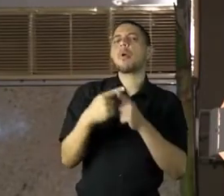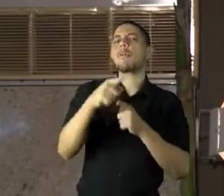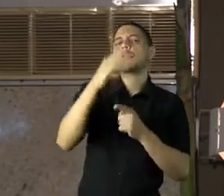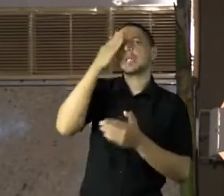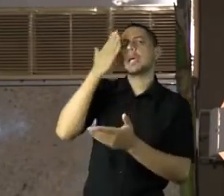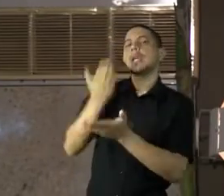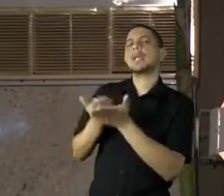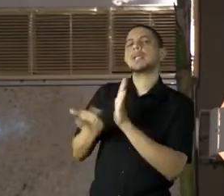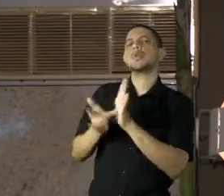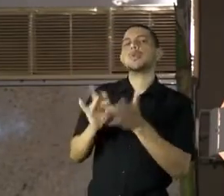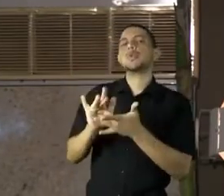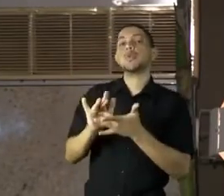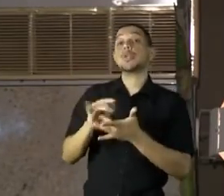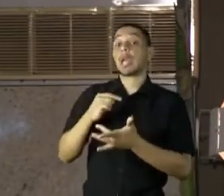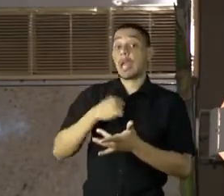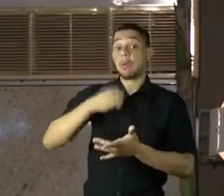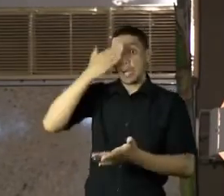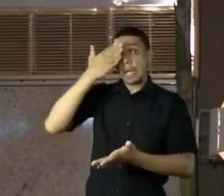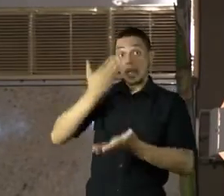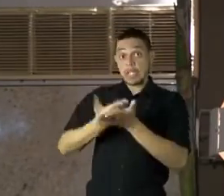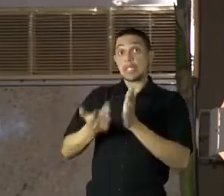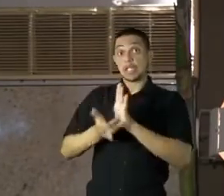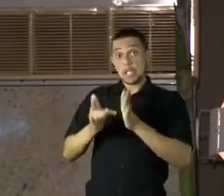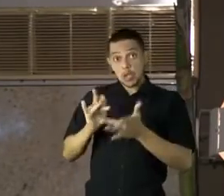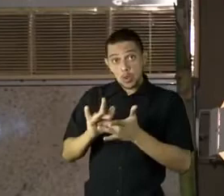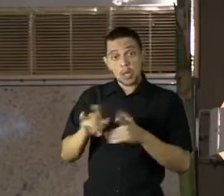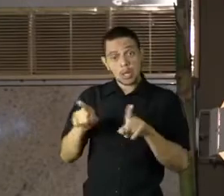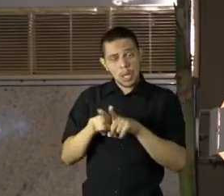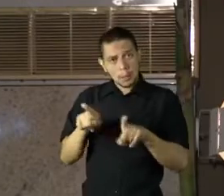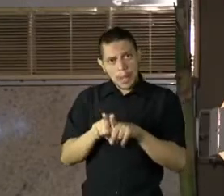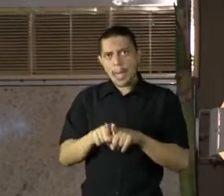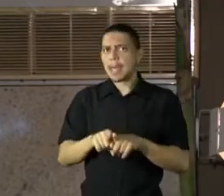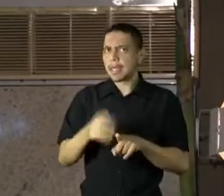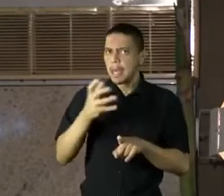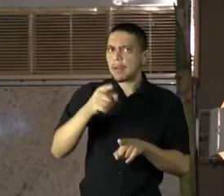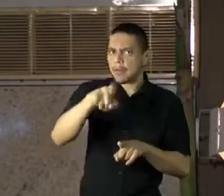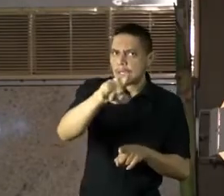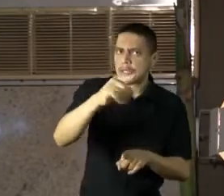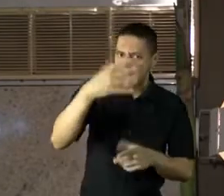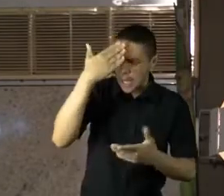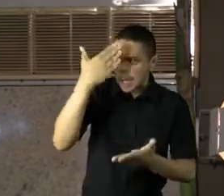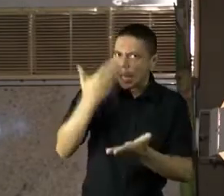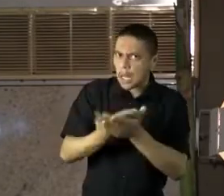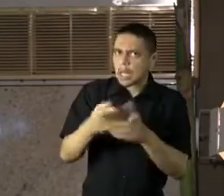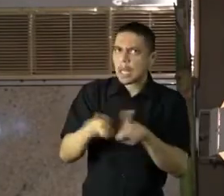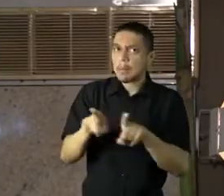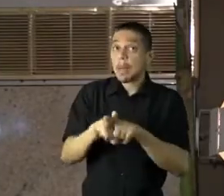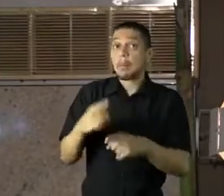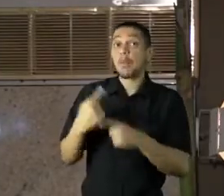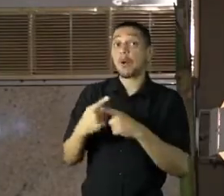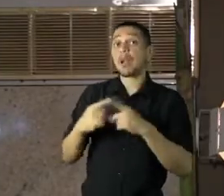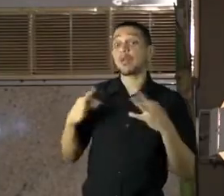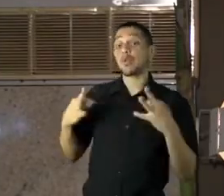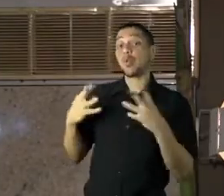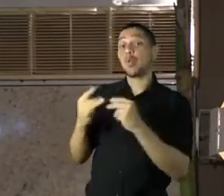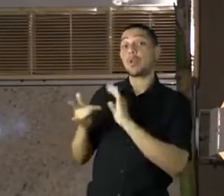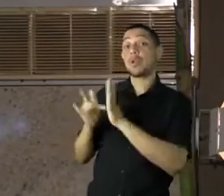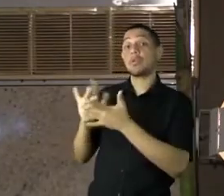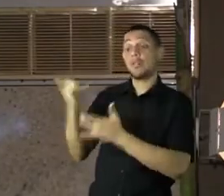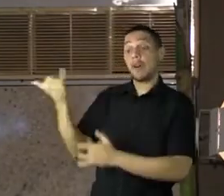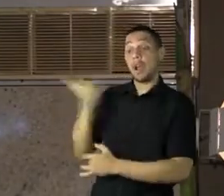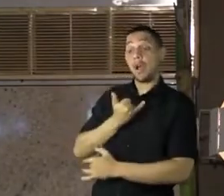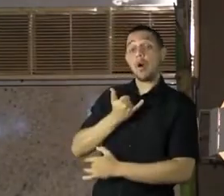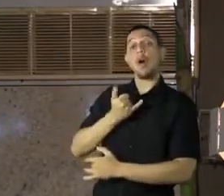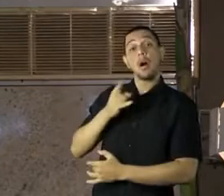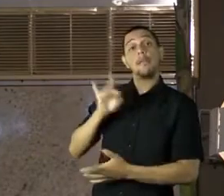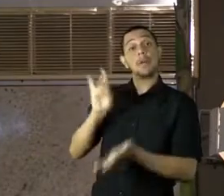em Jesus e essa é na verdade que eu queria que você é pudesse ter no seu coração também eu creio em Jesus porque tudo que ele falou é verdade tudo que ele falou